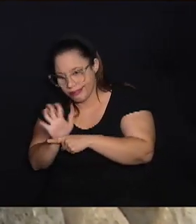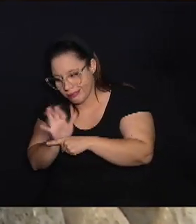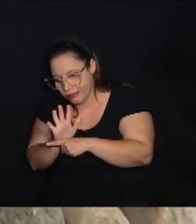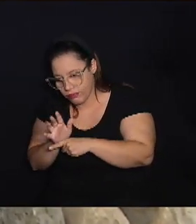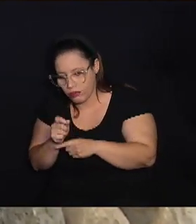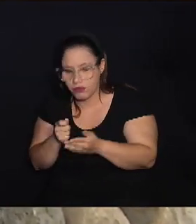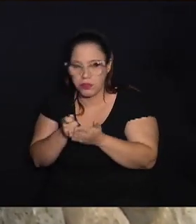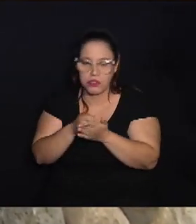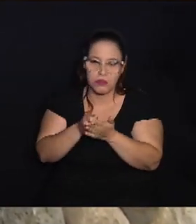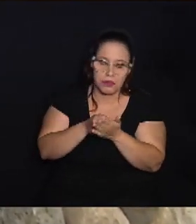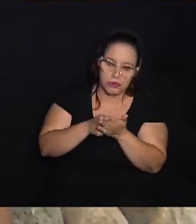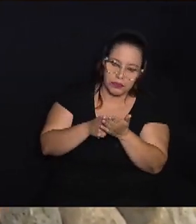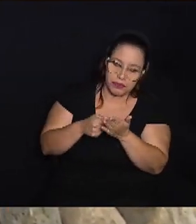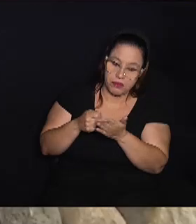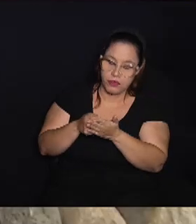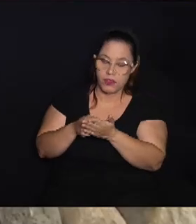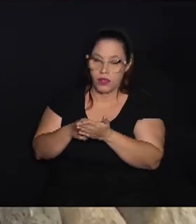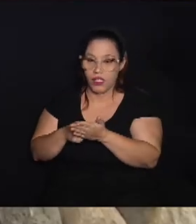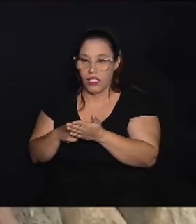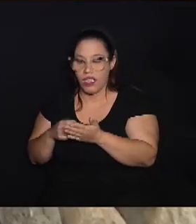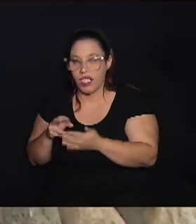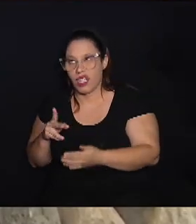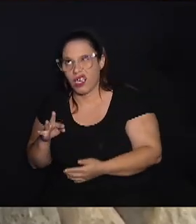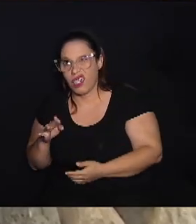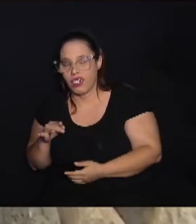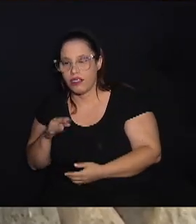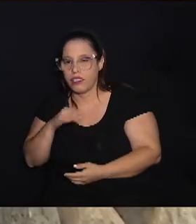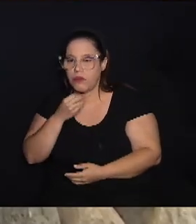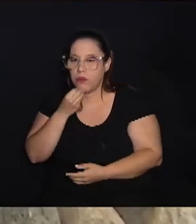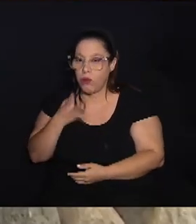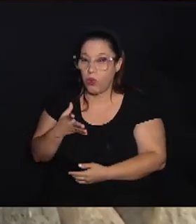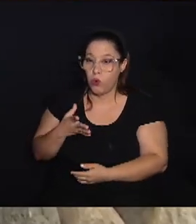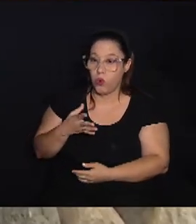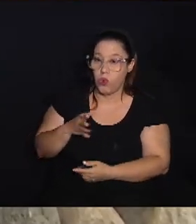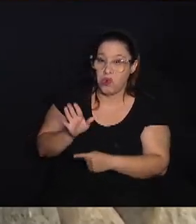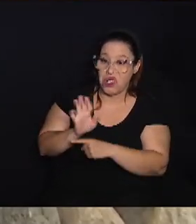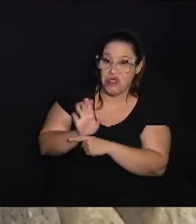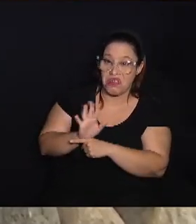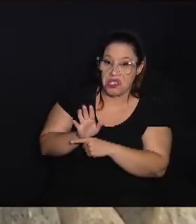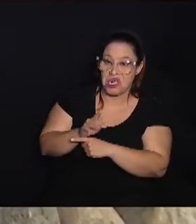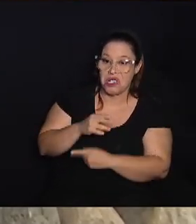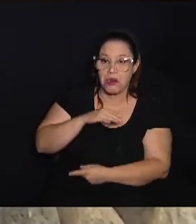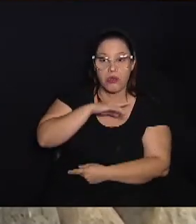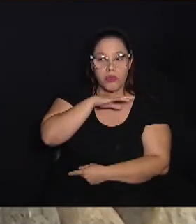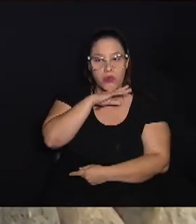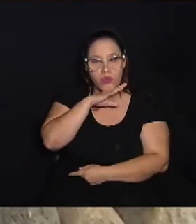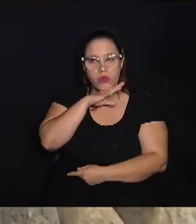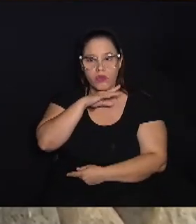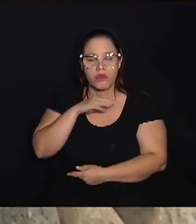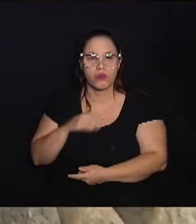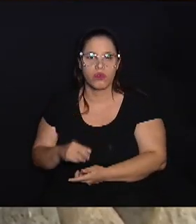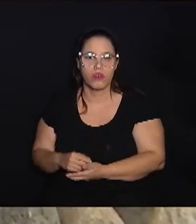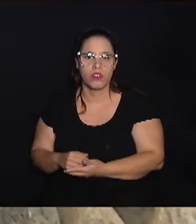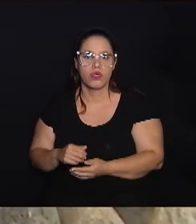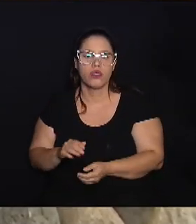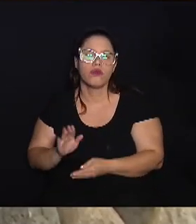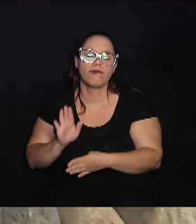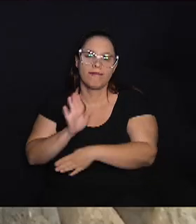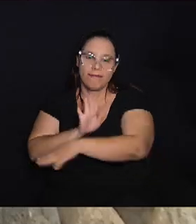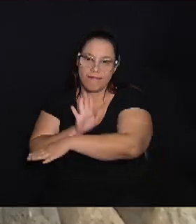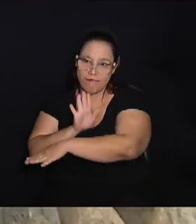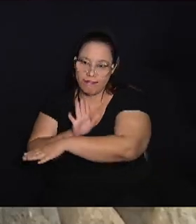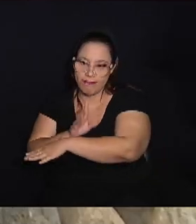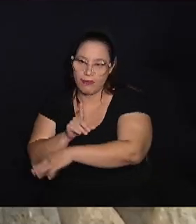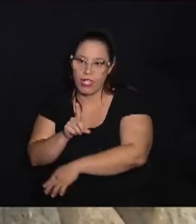anoto as cenas que ficaram boas, as cenas que ficaram ruins. Então, e ajudando principalmente o